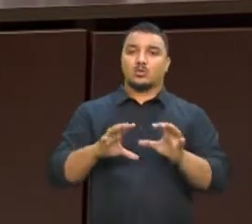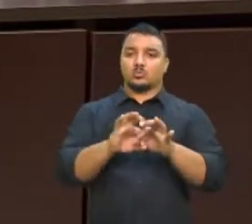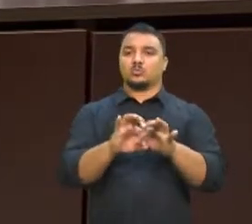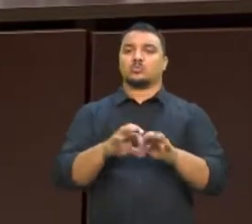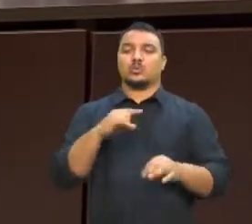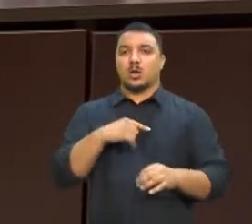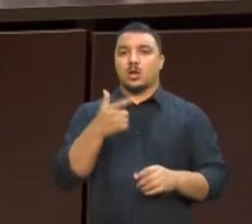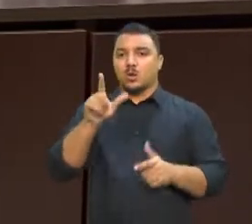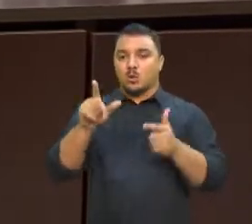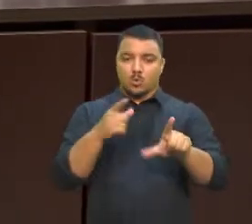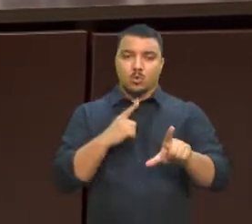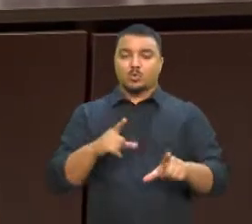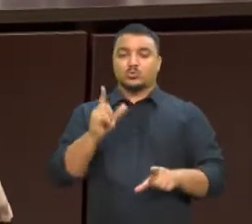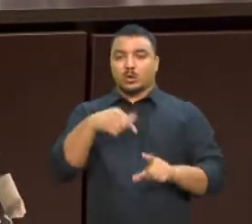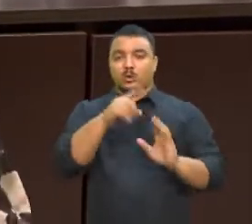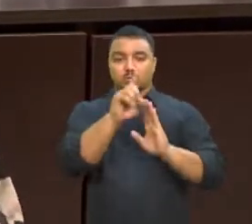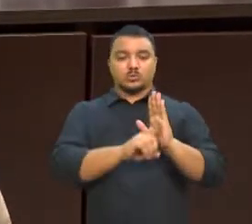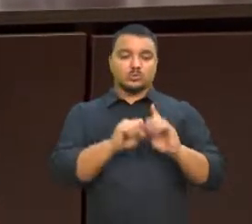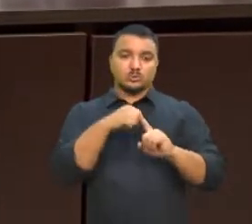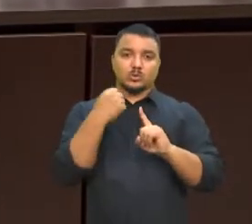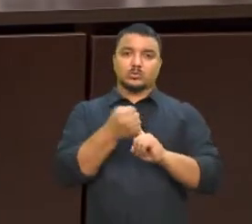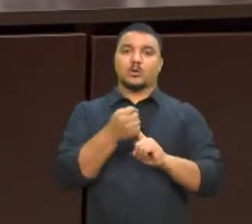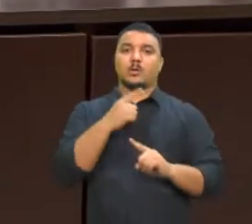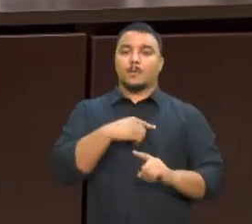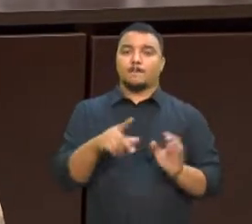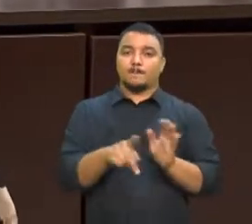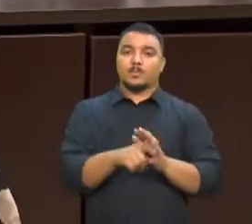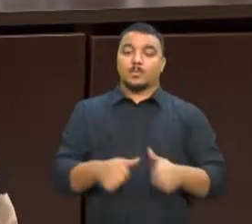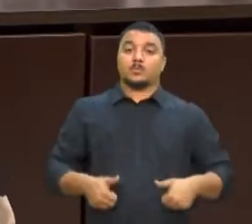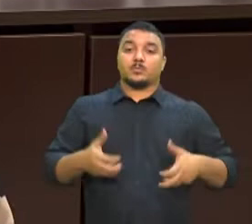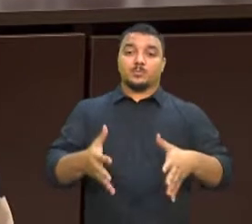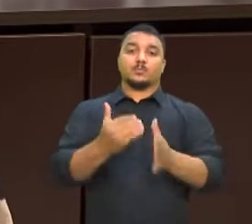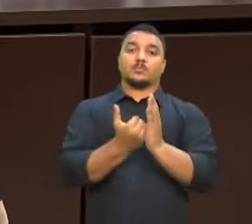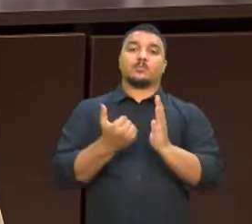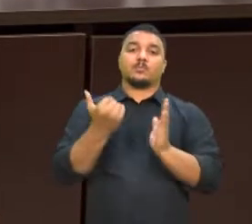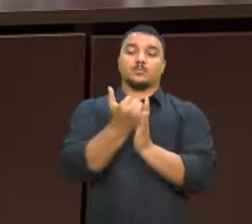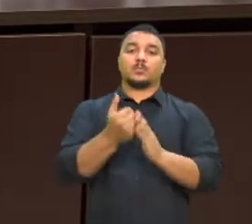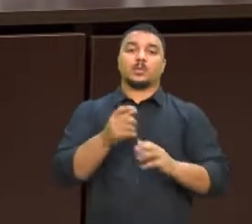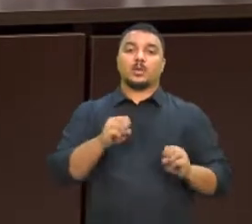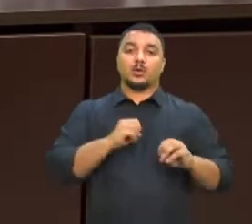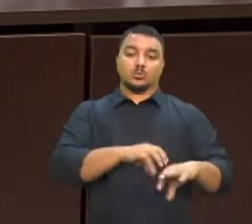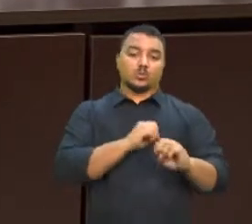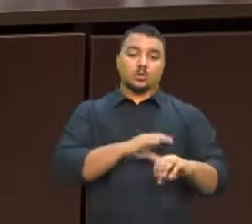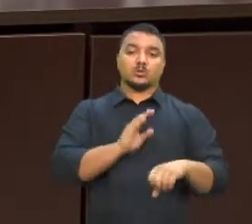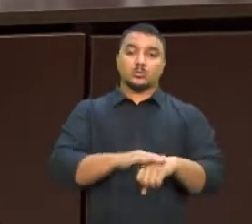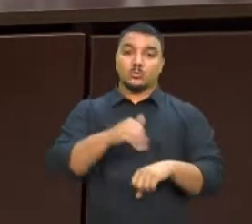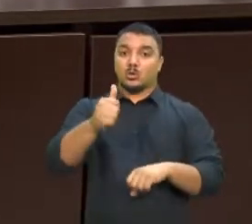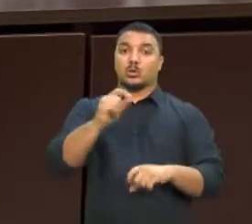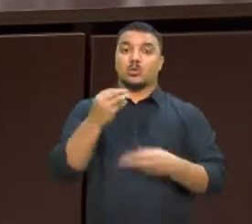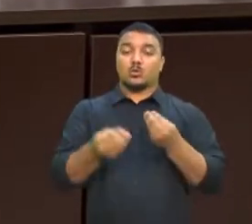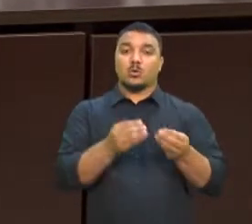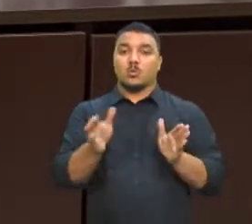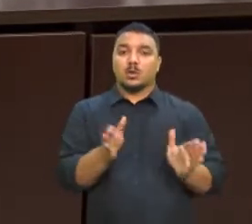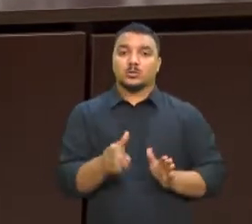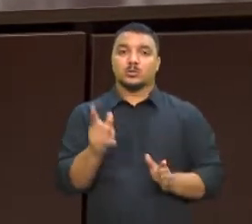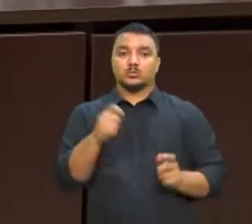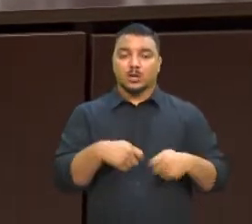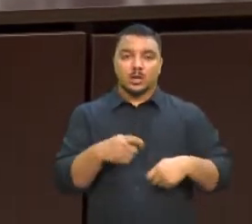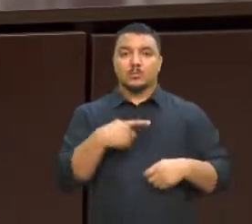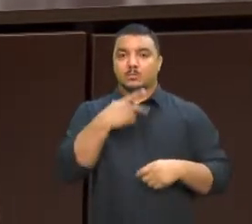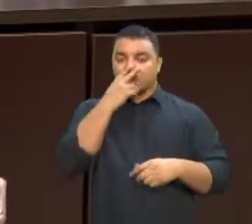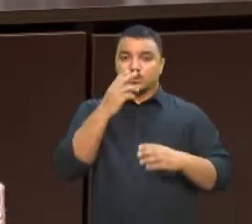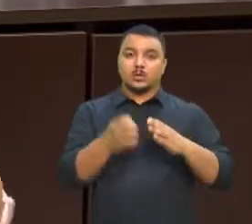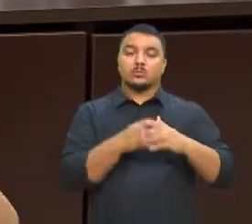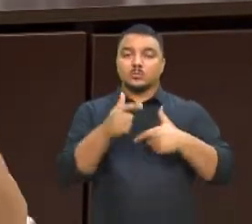outras políticas públicas, políticas de mais investimento em educação, em melhoria ao acesso à condição de emprego e